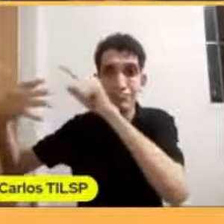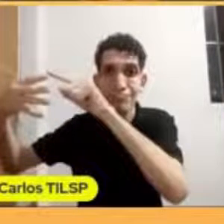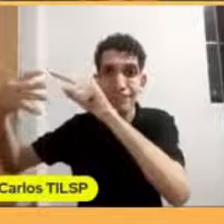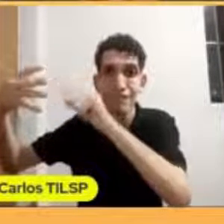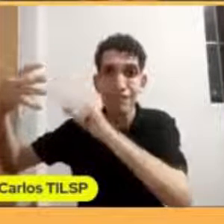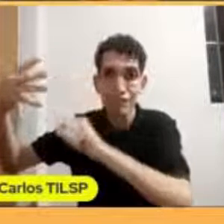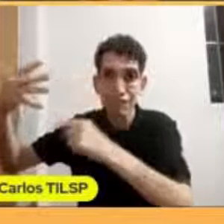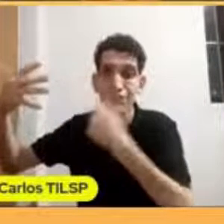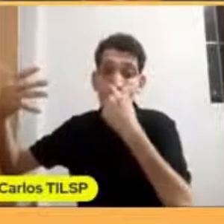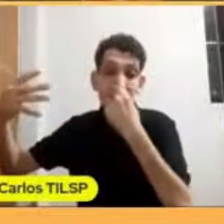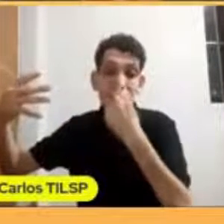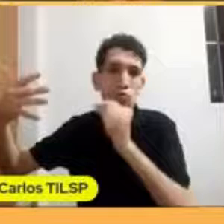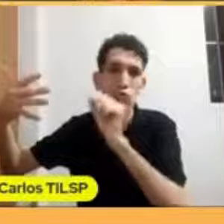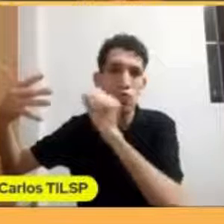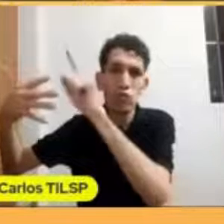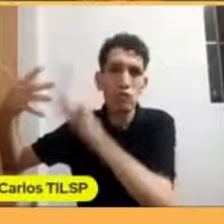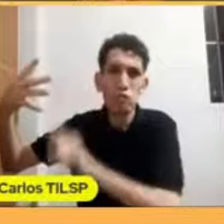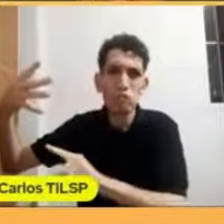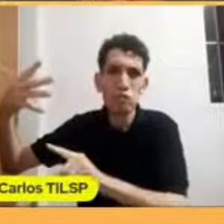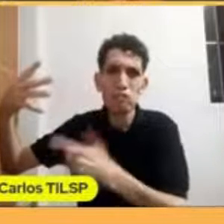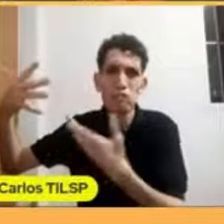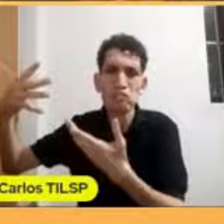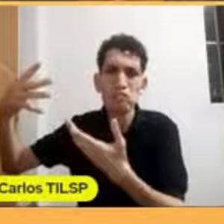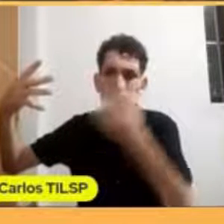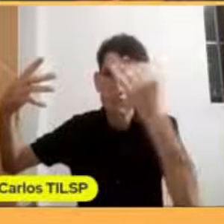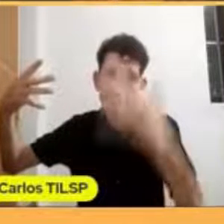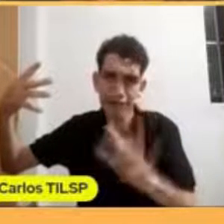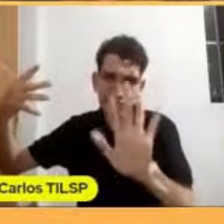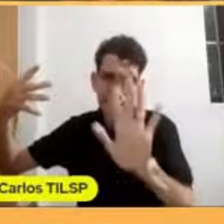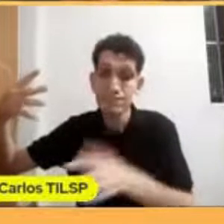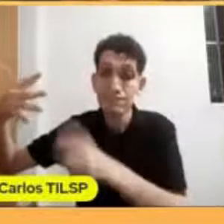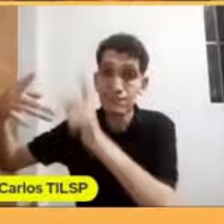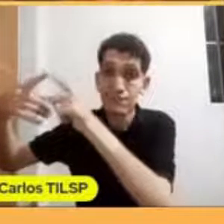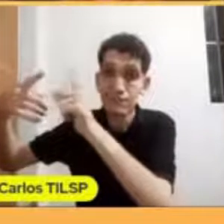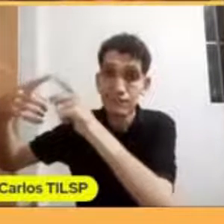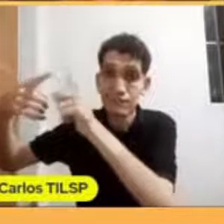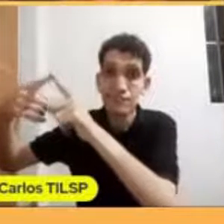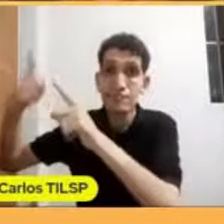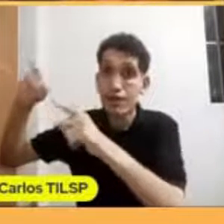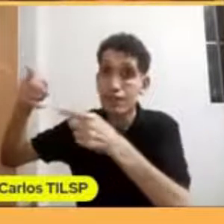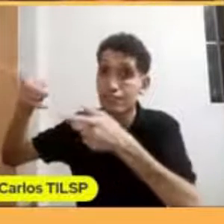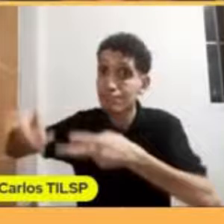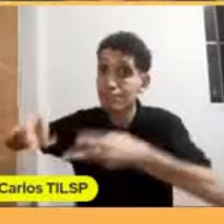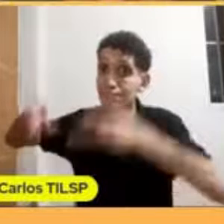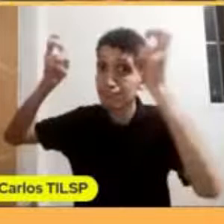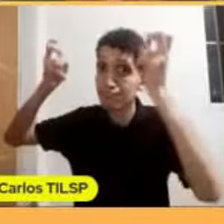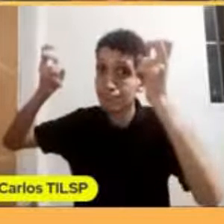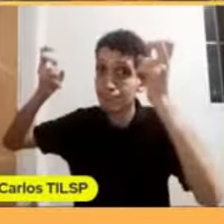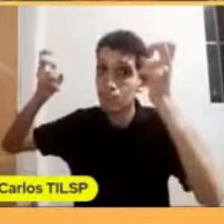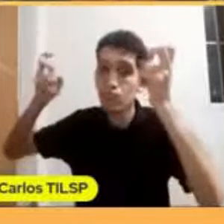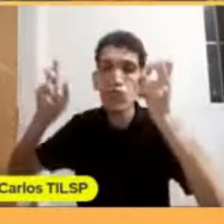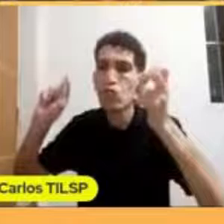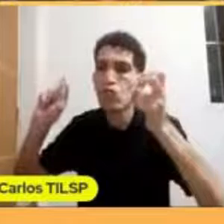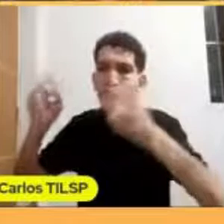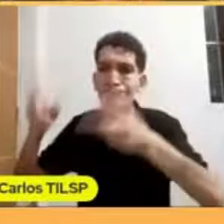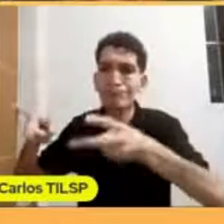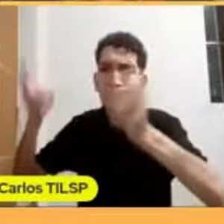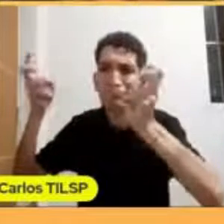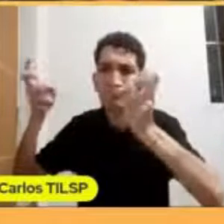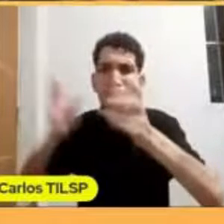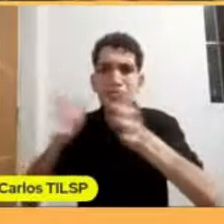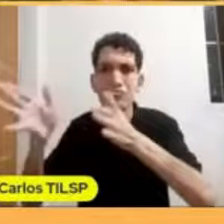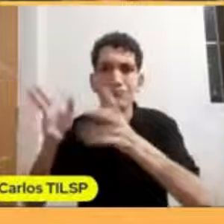tá certo? Então, o que, que seria cada um deles? A gente tem aqui o perceptível, tá? O